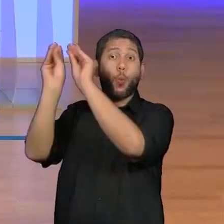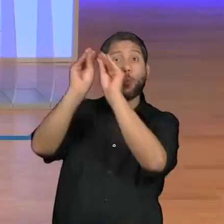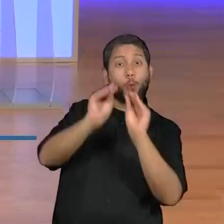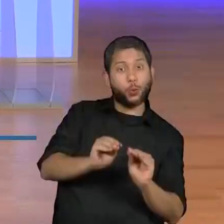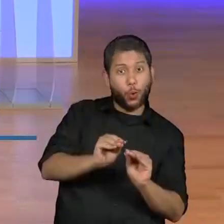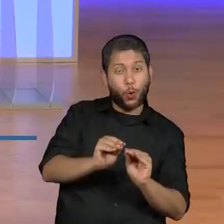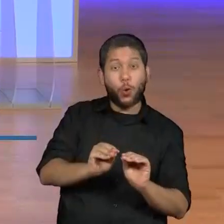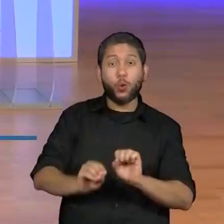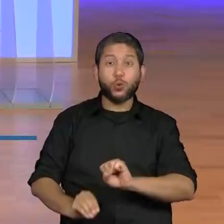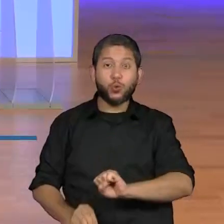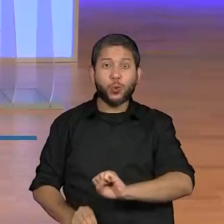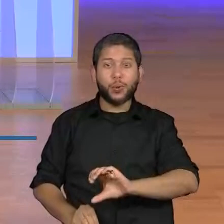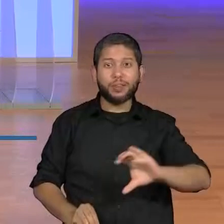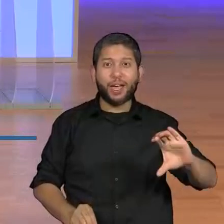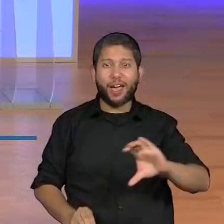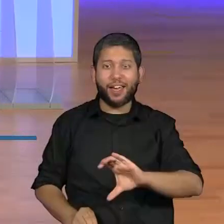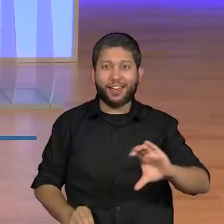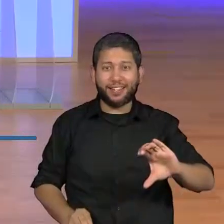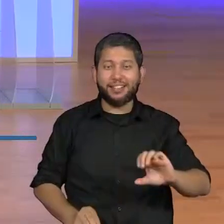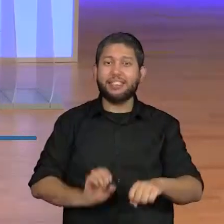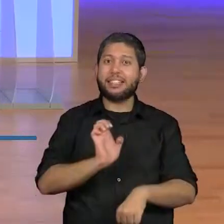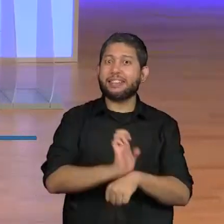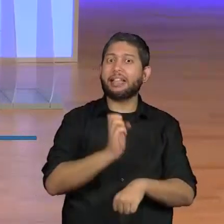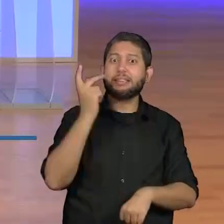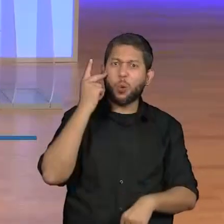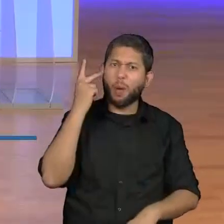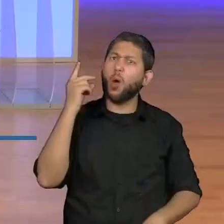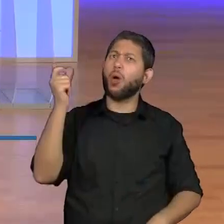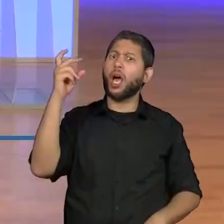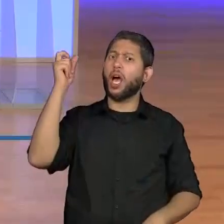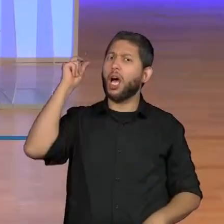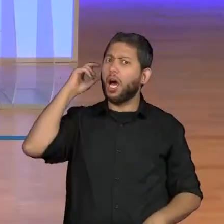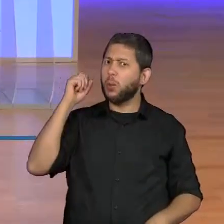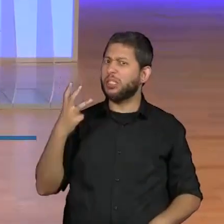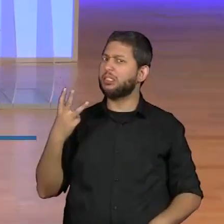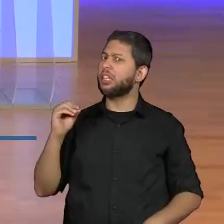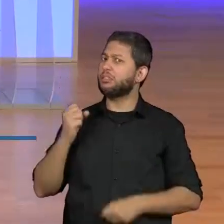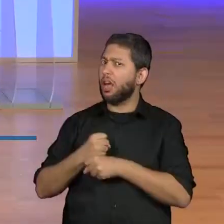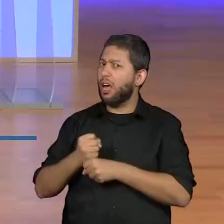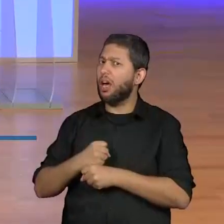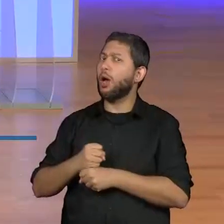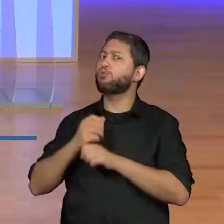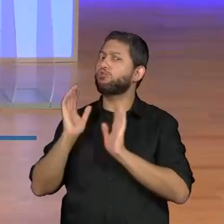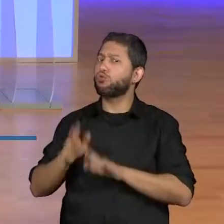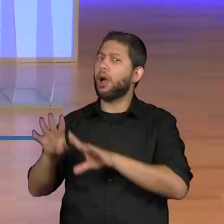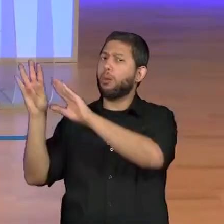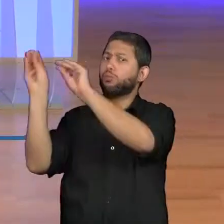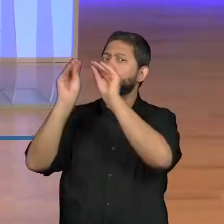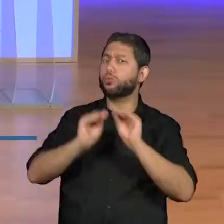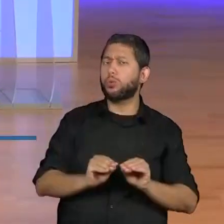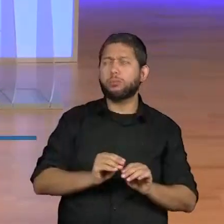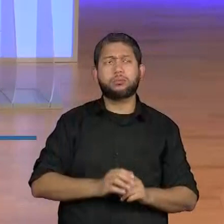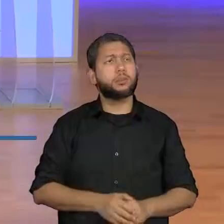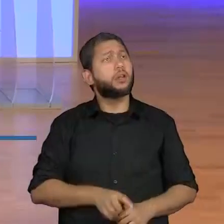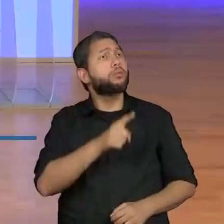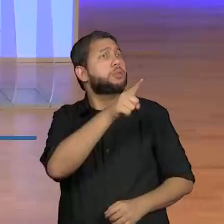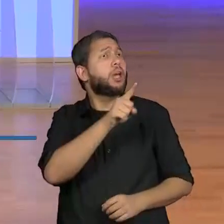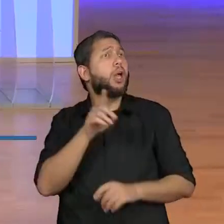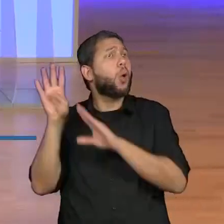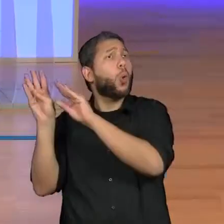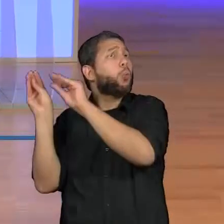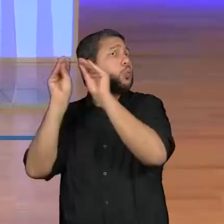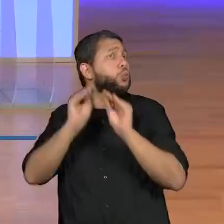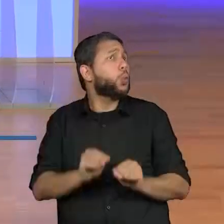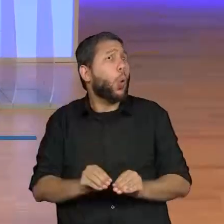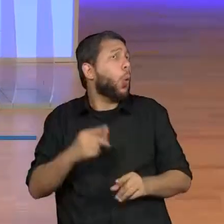São Paulo. Isso já tem um pouquinho mais de 30 anos, viu? E teve algum motivo para sua família, quando você era criança, você